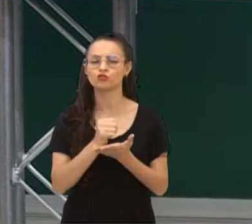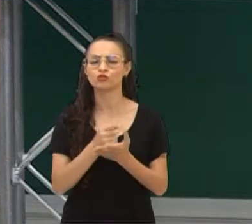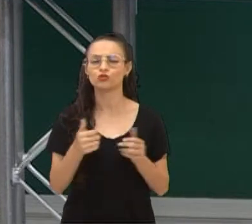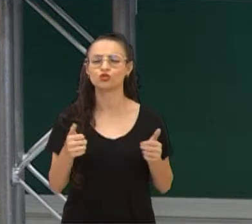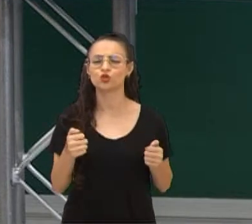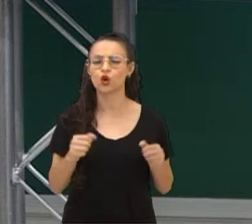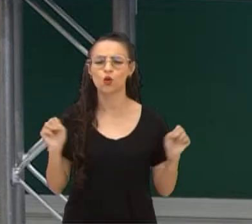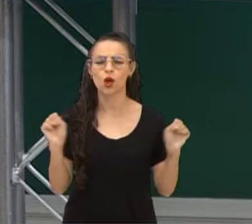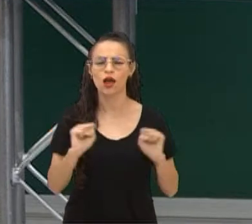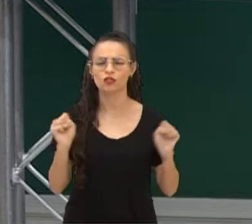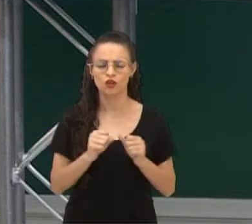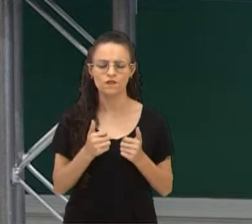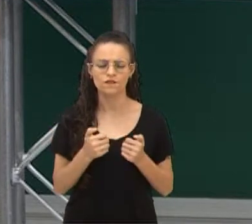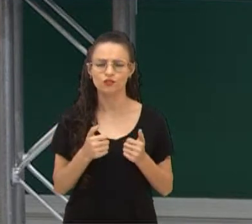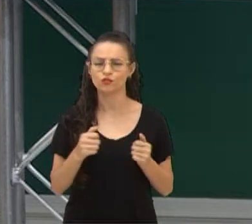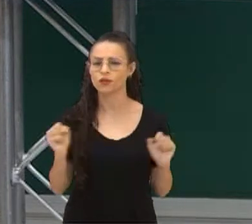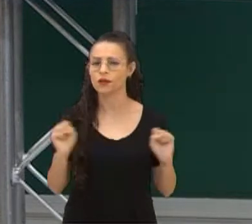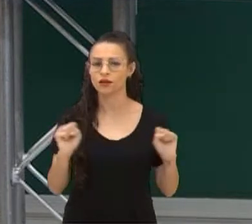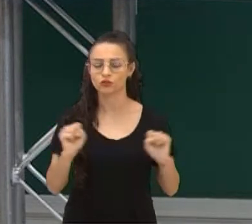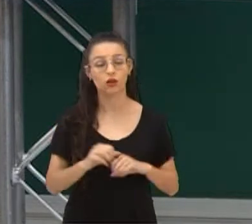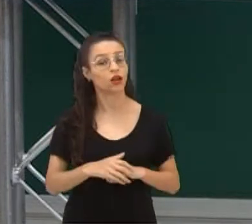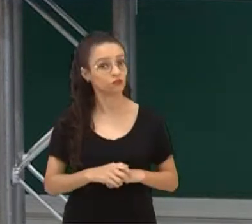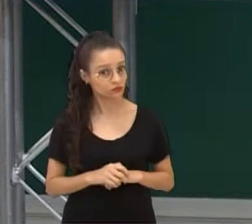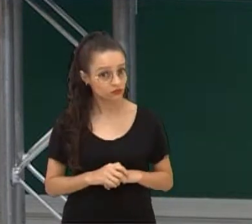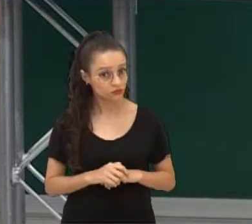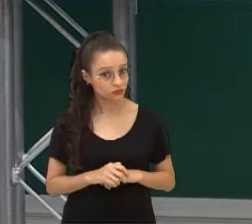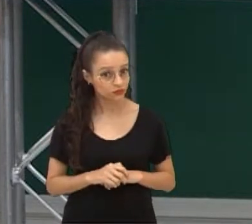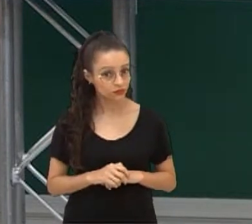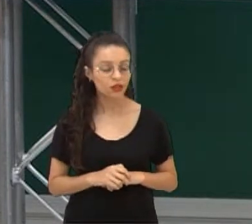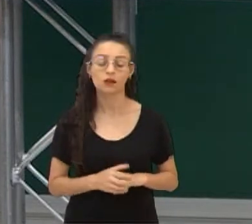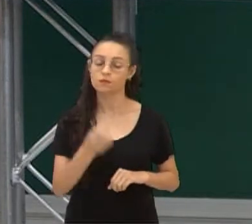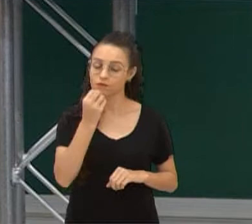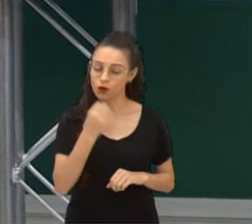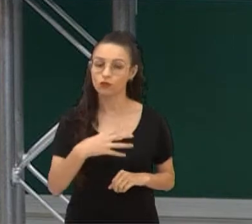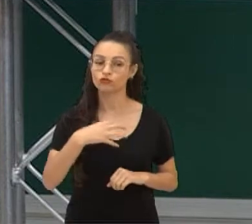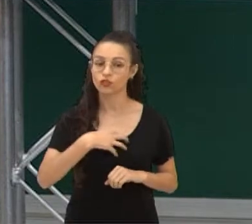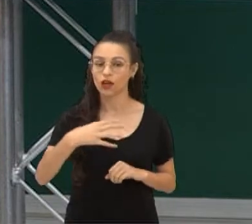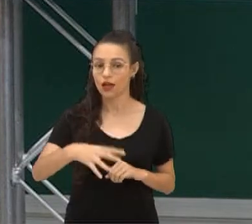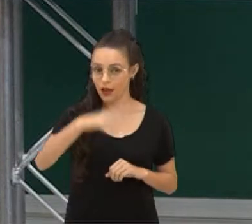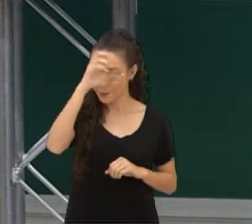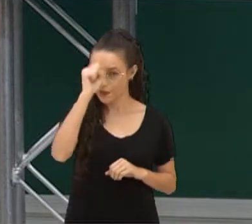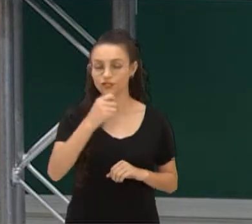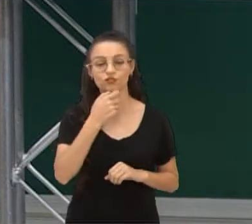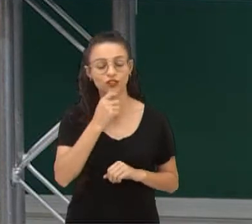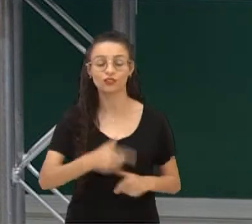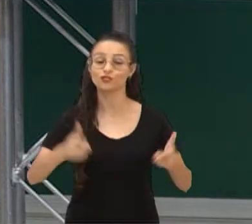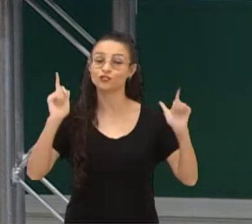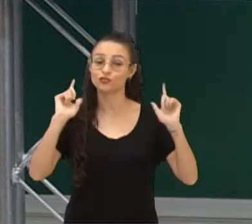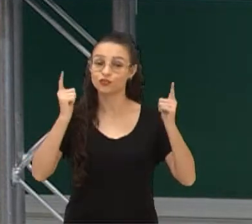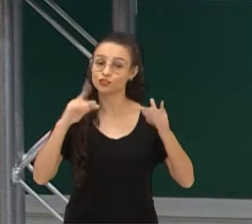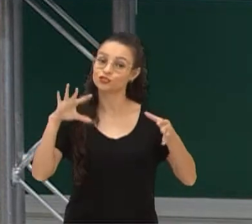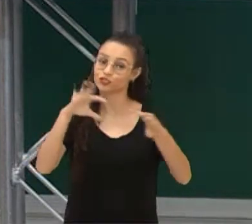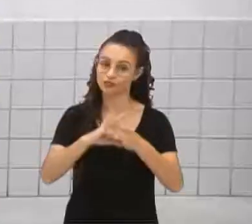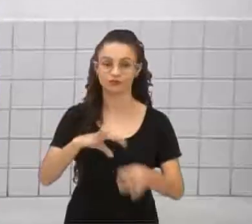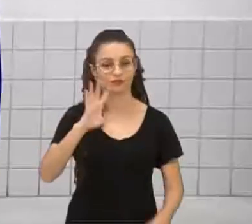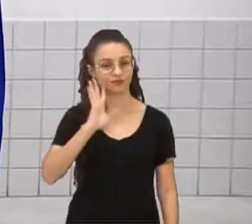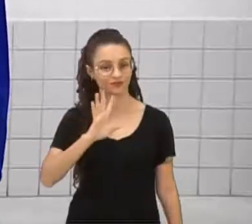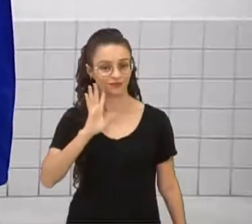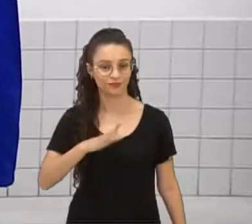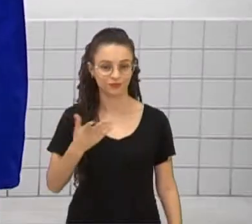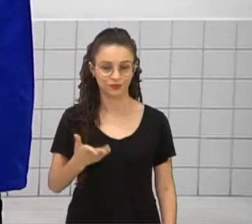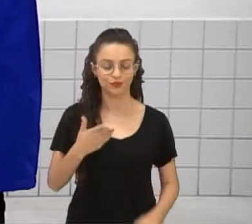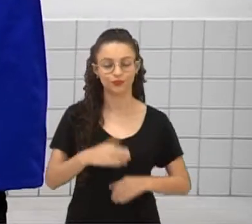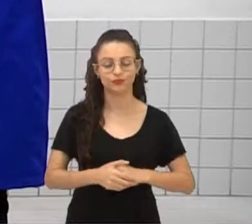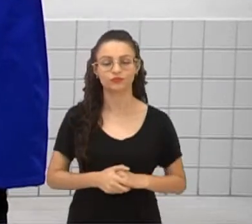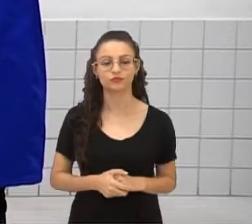eu adoro esses joguinhos e vídeo alguém tudo mais gente dela a maneira você aprenda inglês se divertindo muita coisa